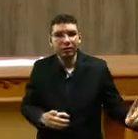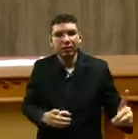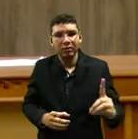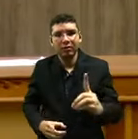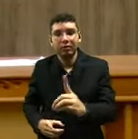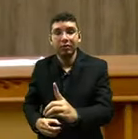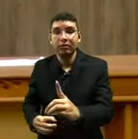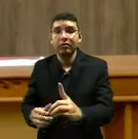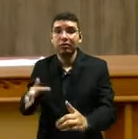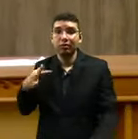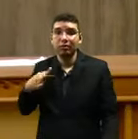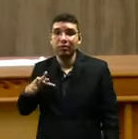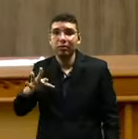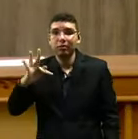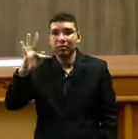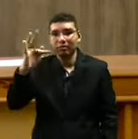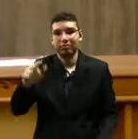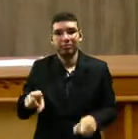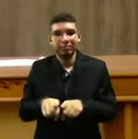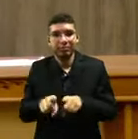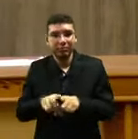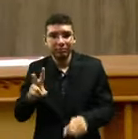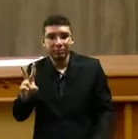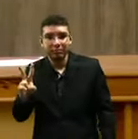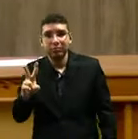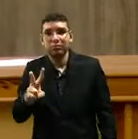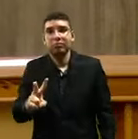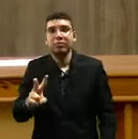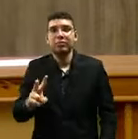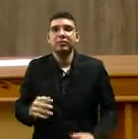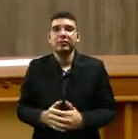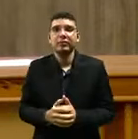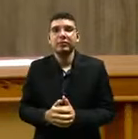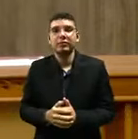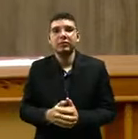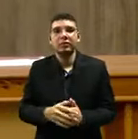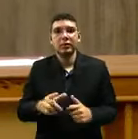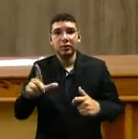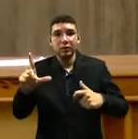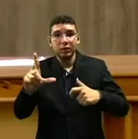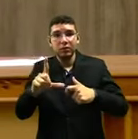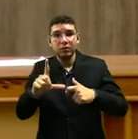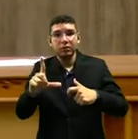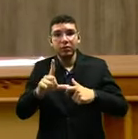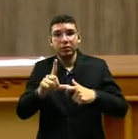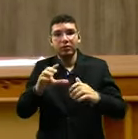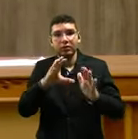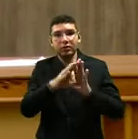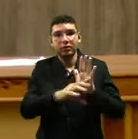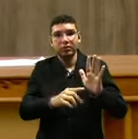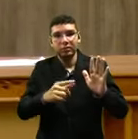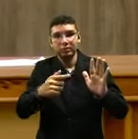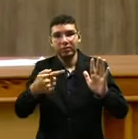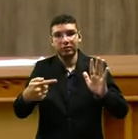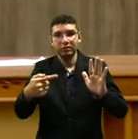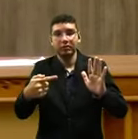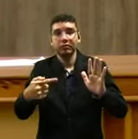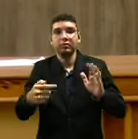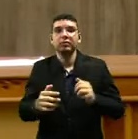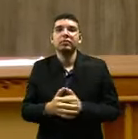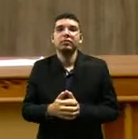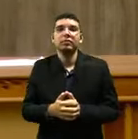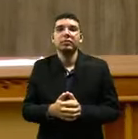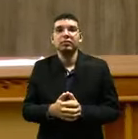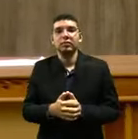estavam se você pegar olha para cá Lucas Jesus chega na casa do homem aí a mulher entra e